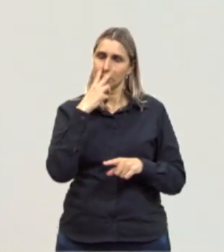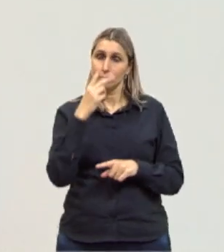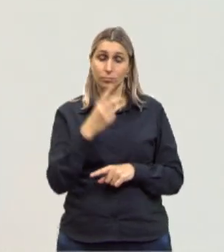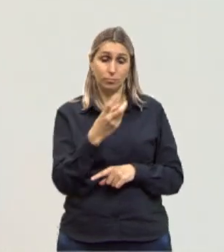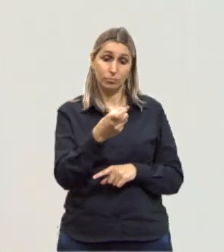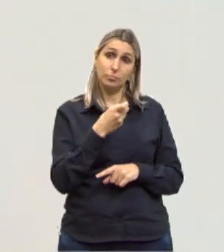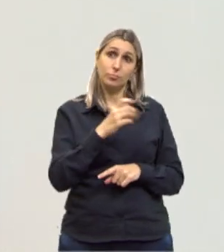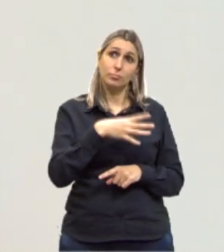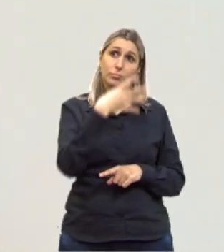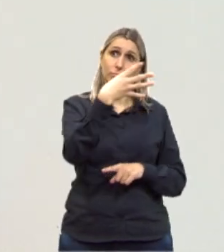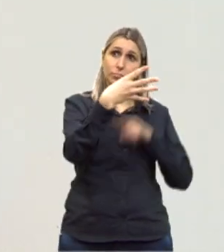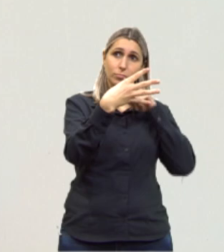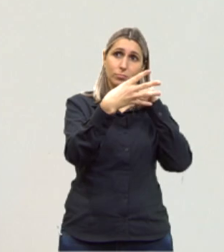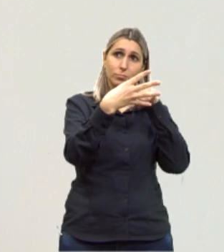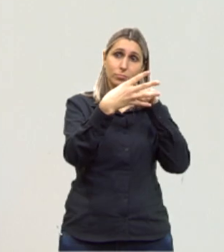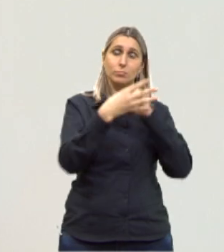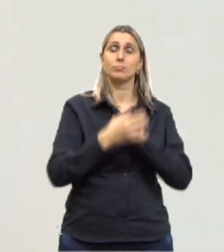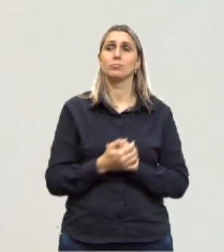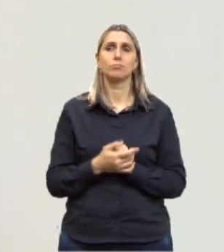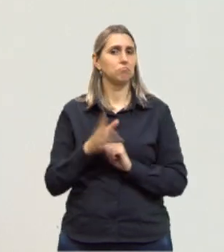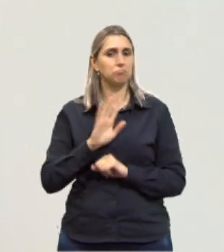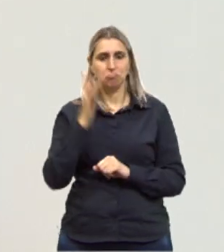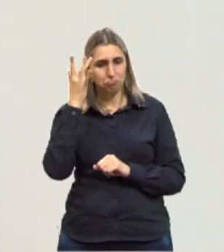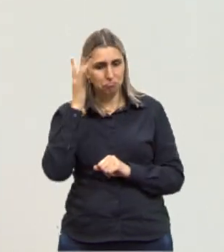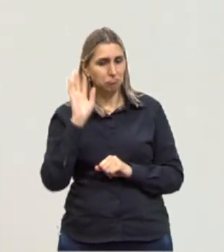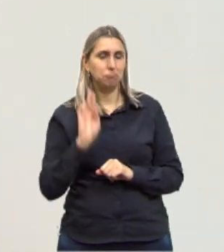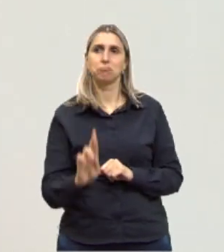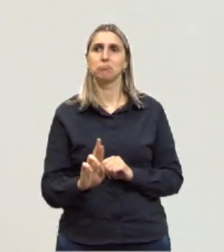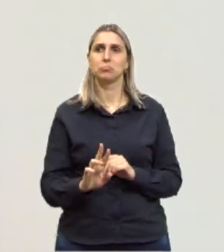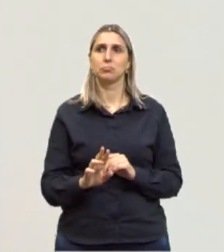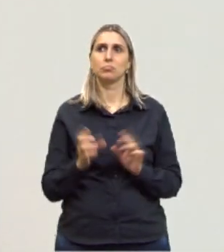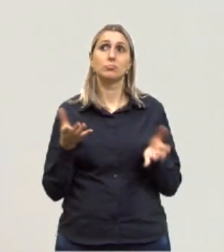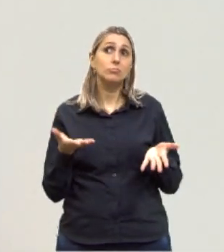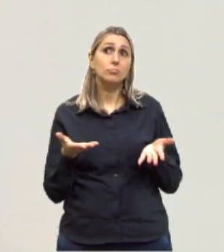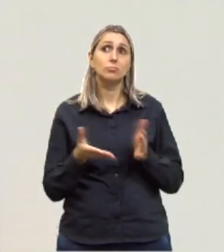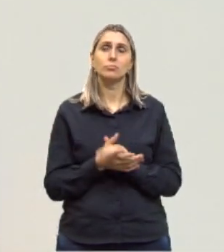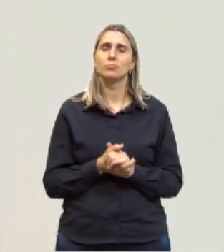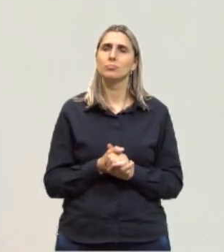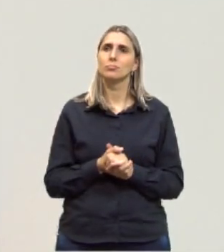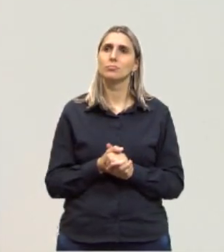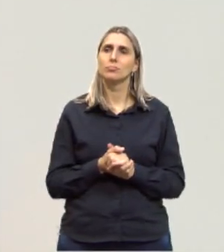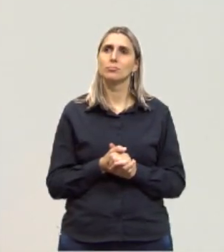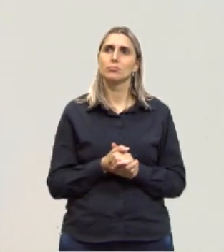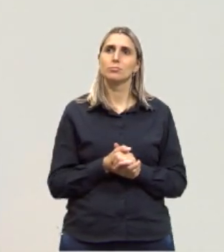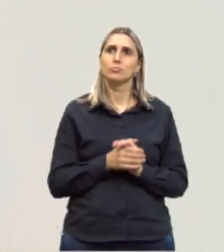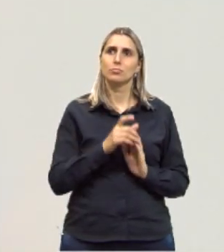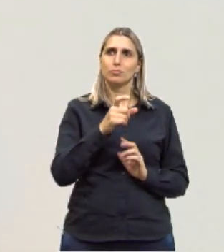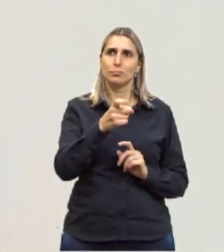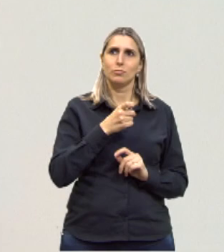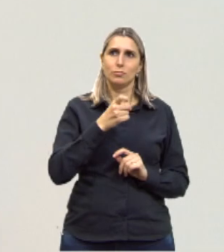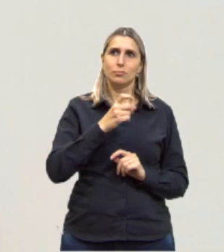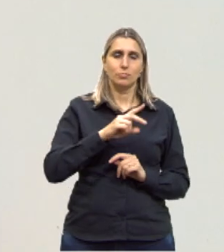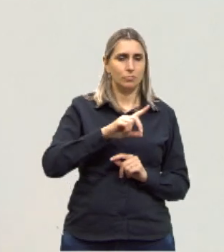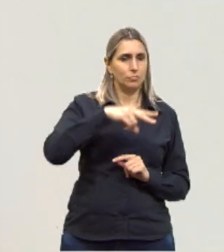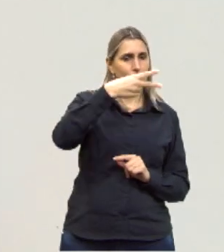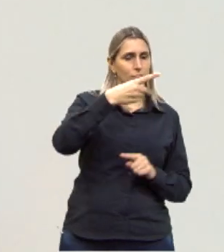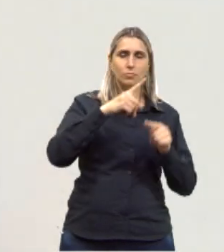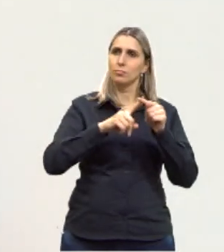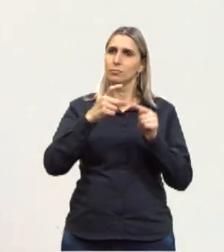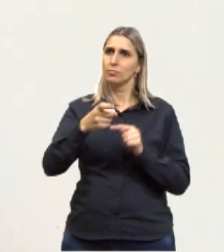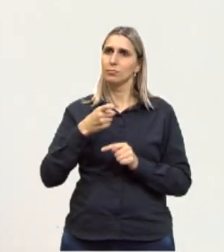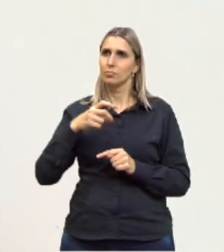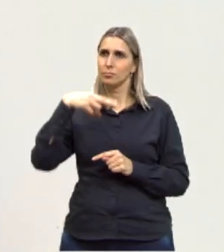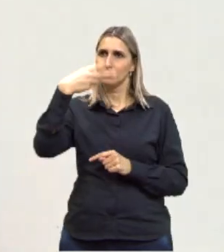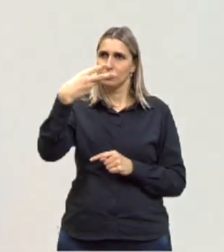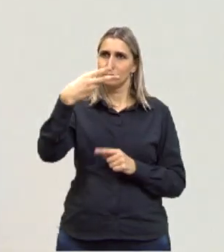né? Então, só não sei o restante do que está ali. Então, ó, x ao quadrado vezes x ao quadrado,